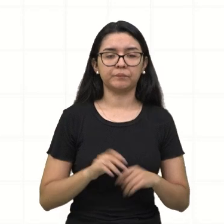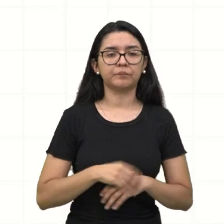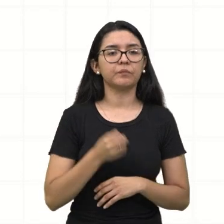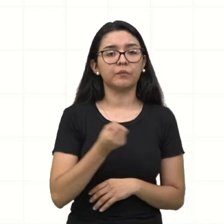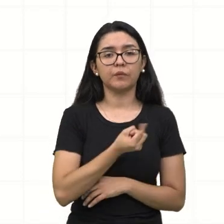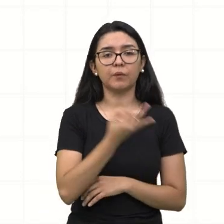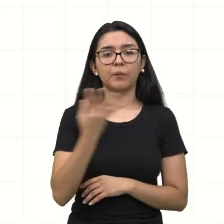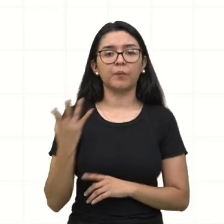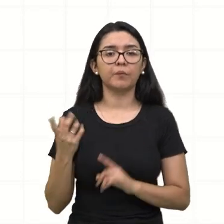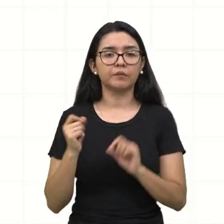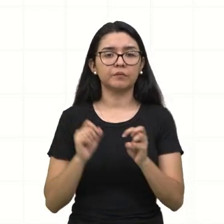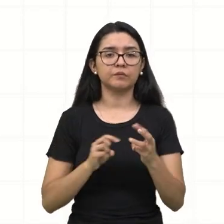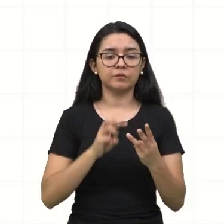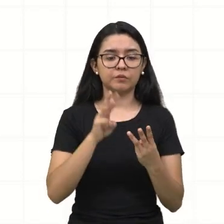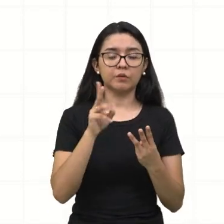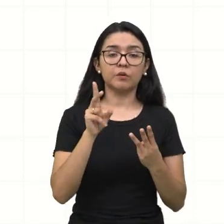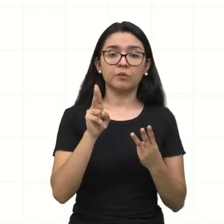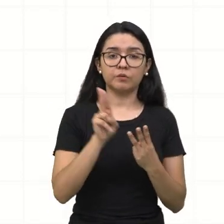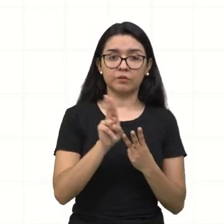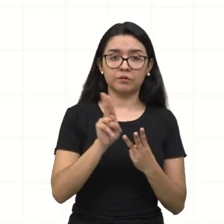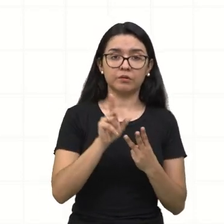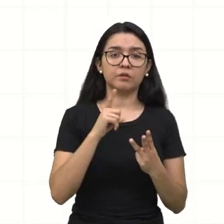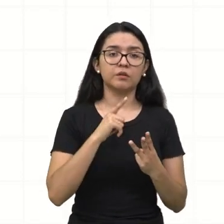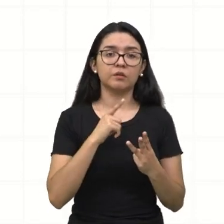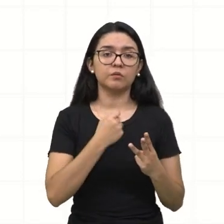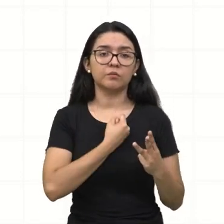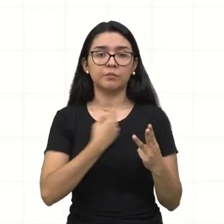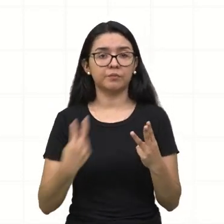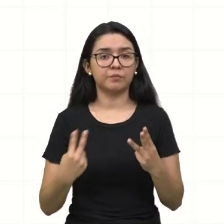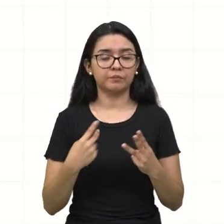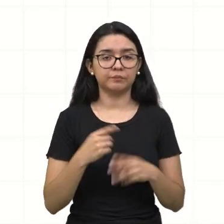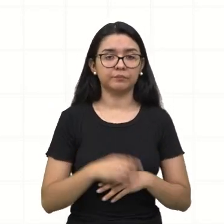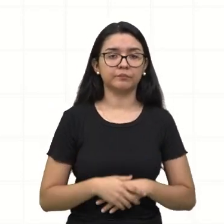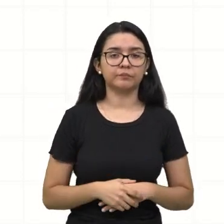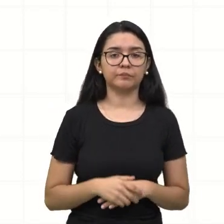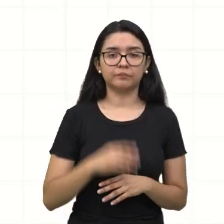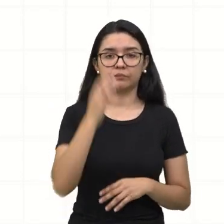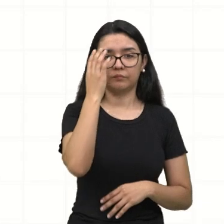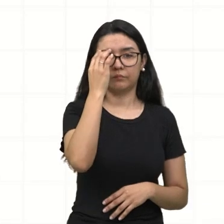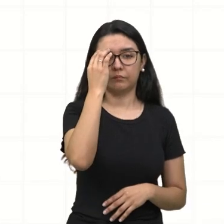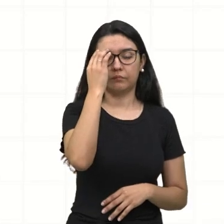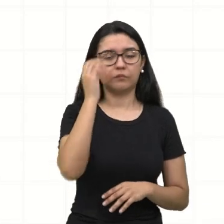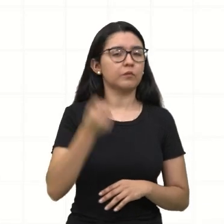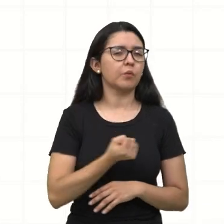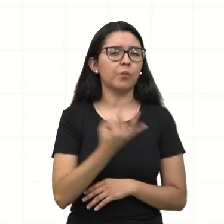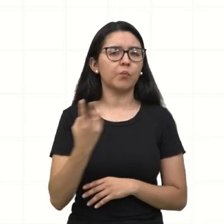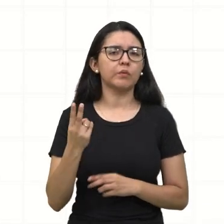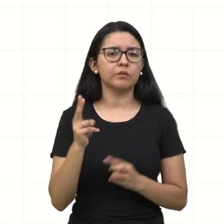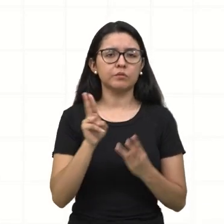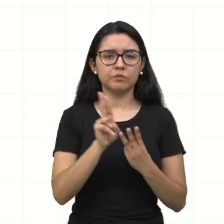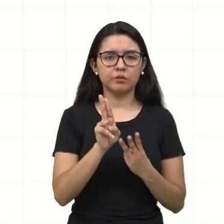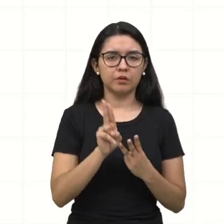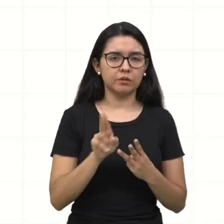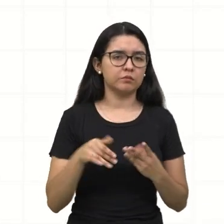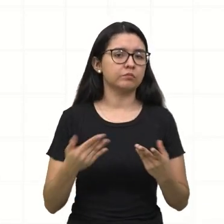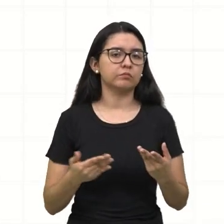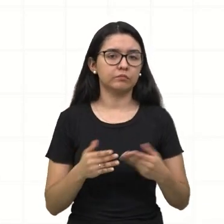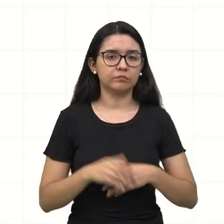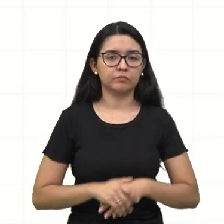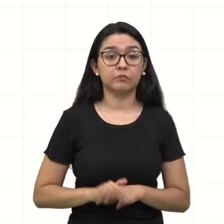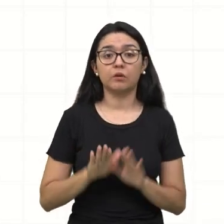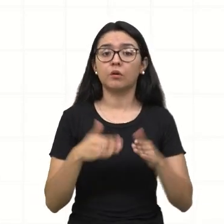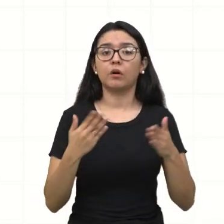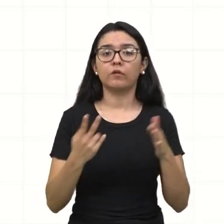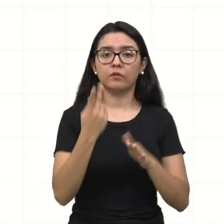Quantas unidades tem o algarismo 2? Olha, ele está perguntando quantas unidades. Então, qual é o